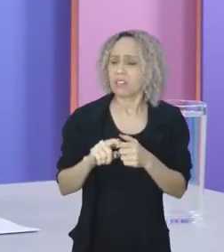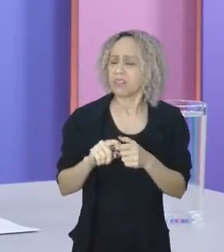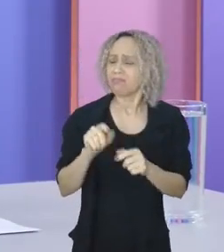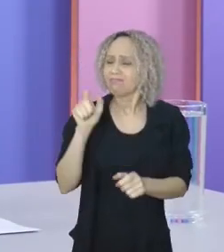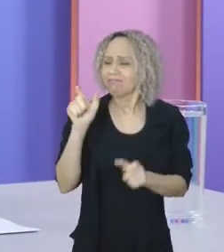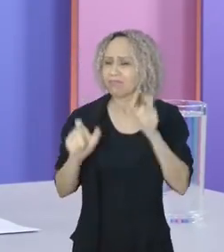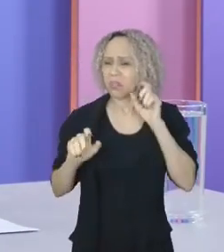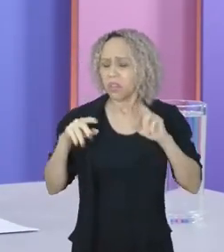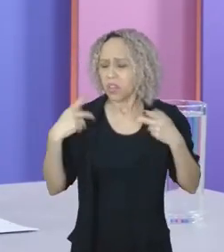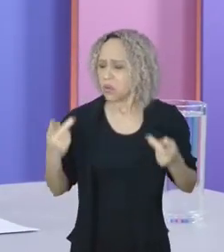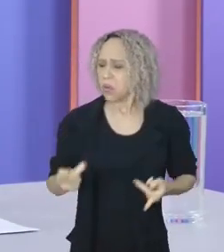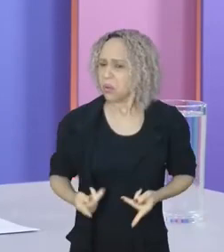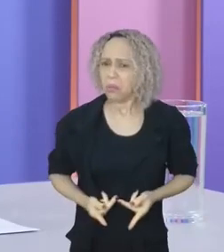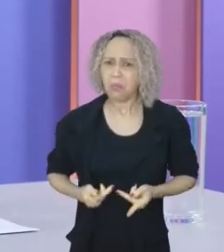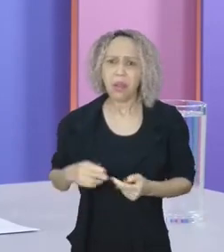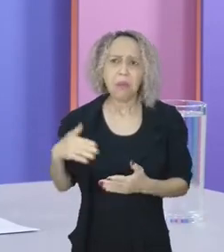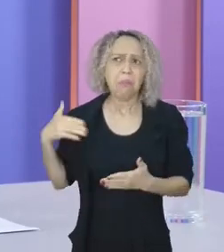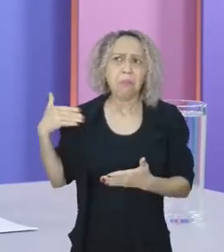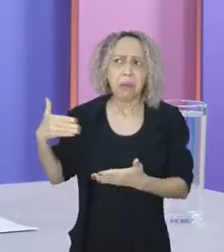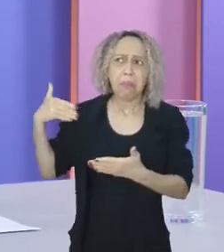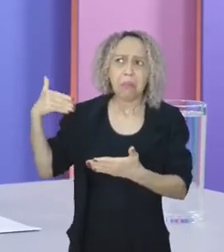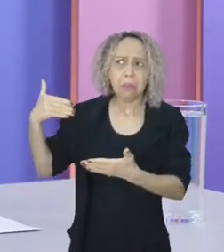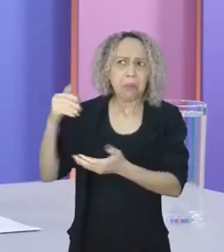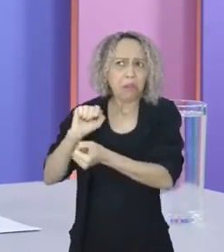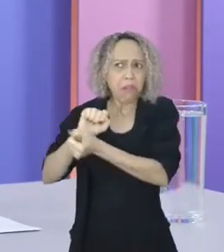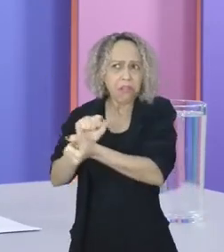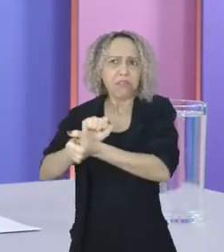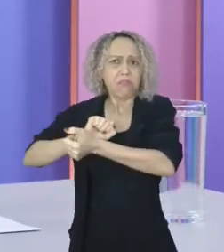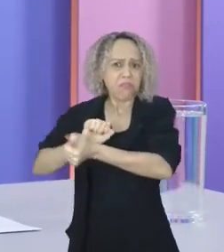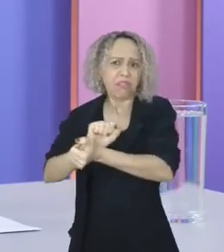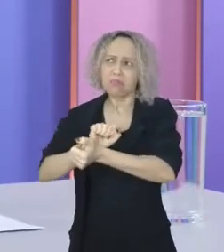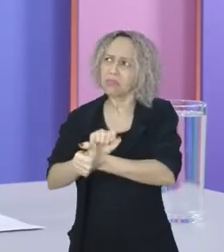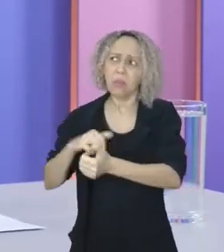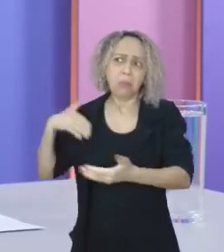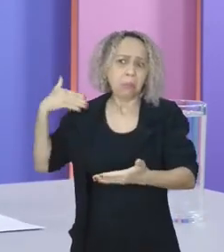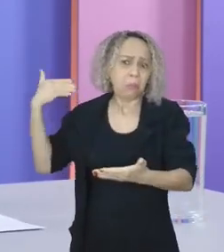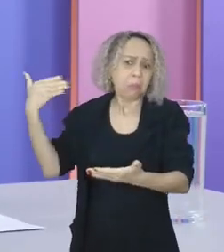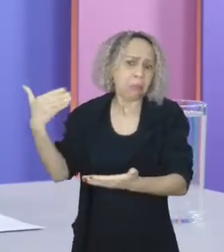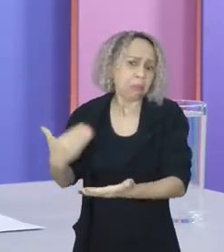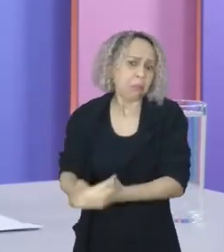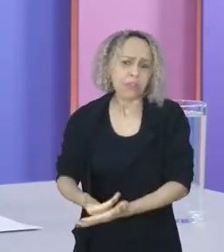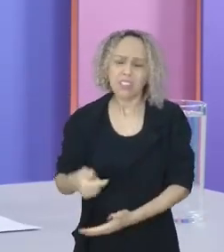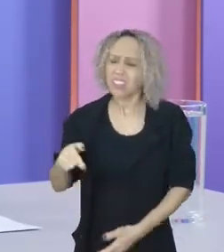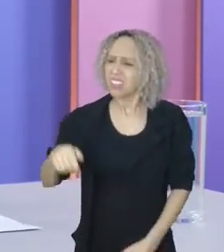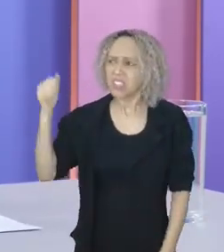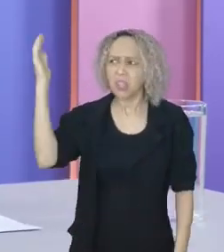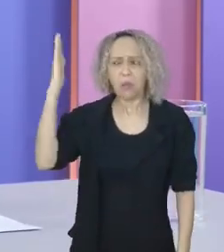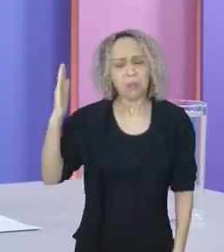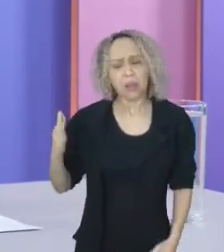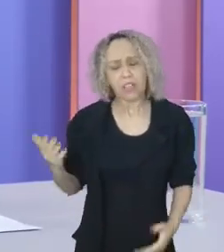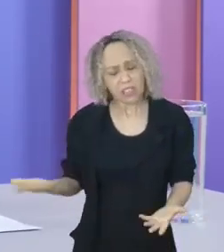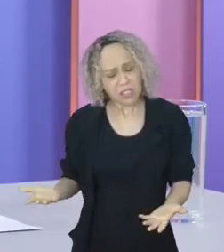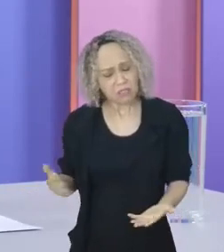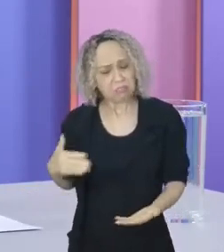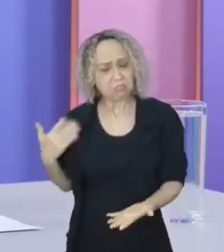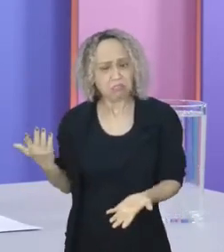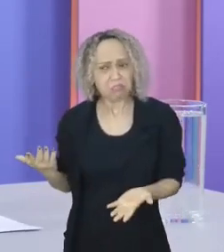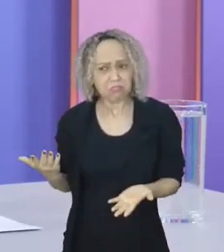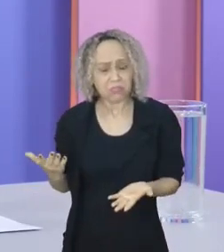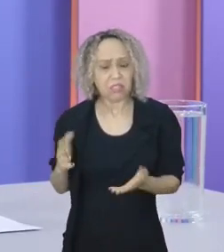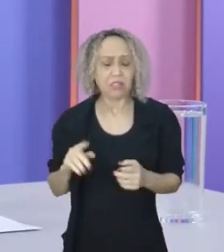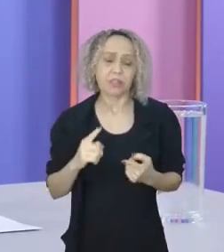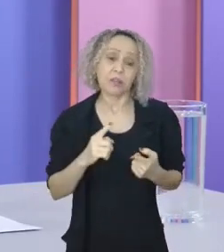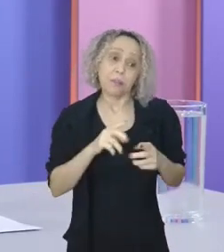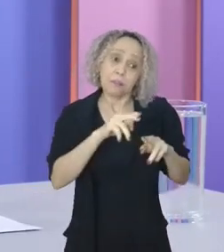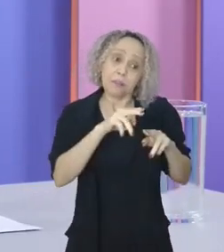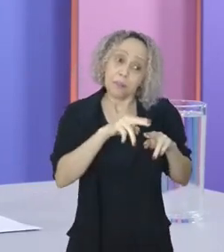nunca efetivamente deixou de existir no nosso Brasil, tanto que a gente tem uma legislação, a Constituição prevê a